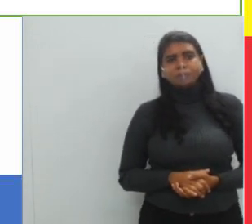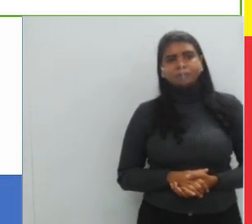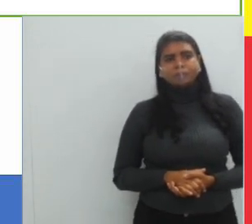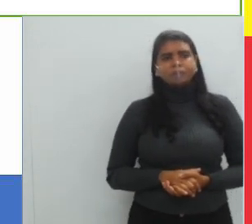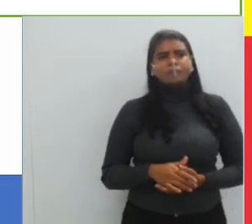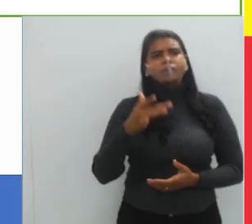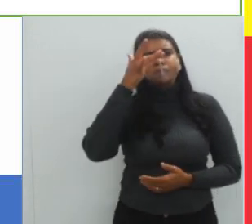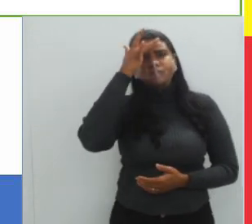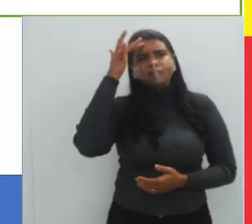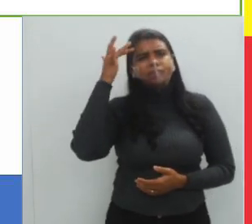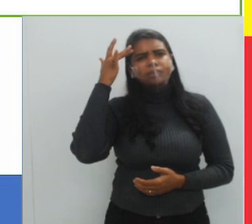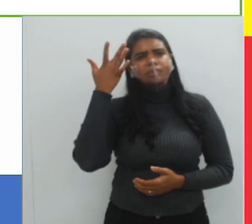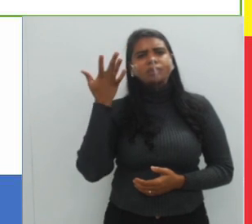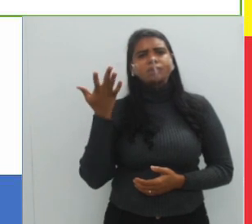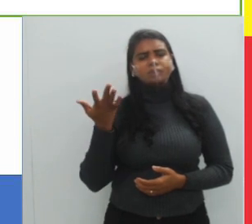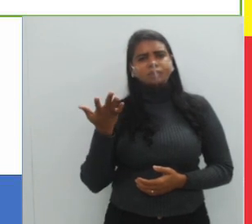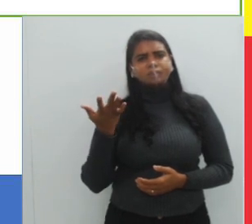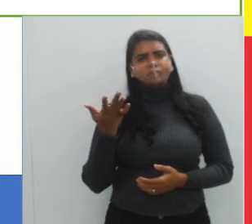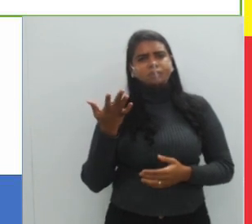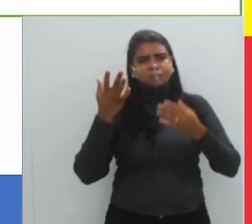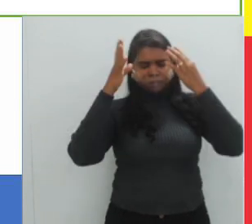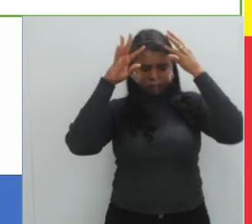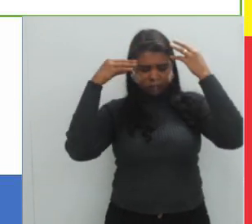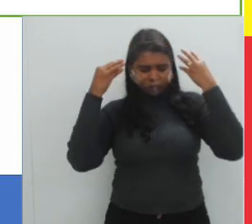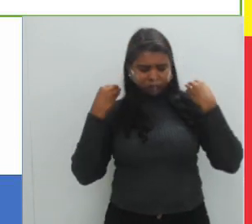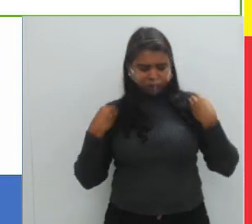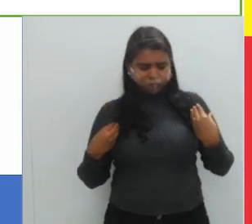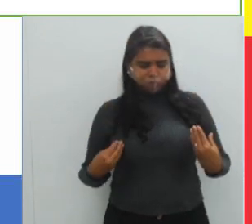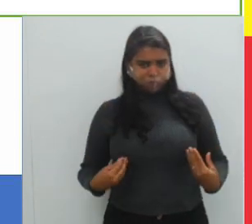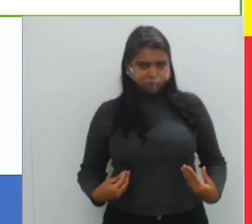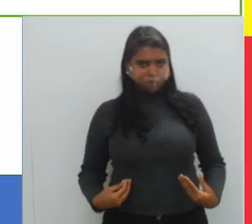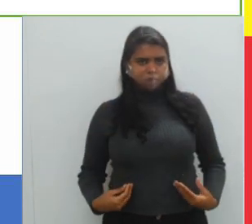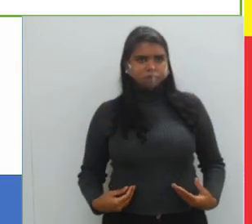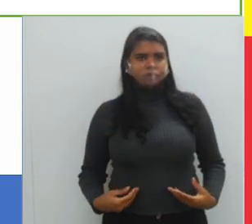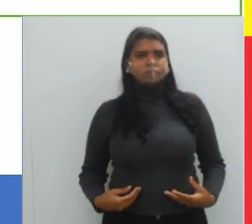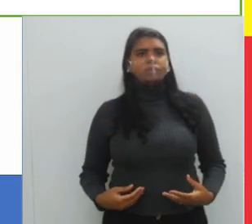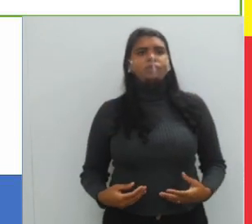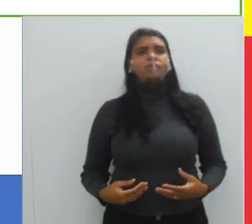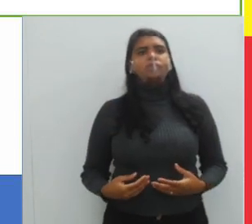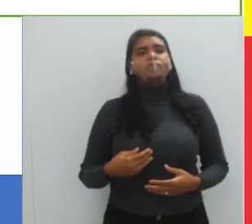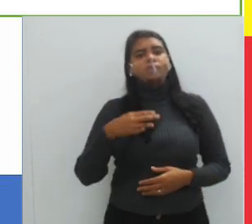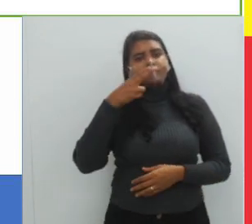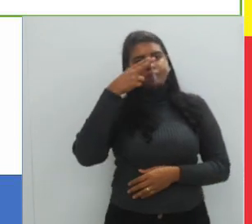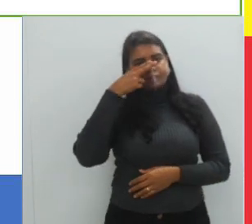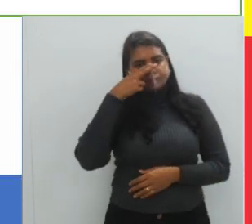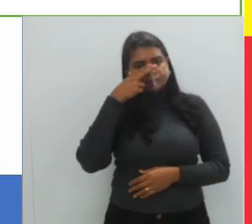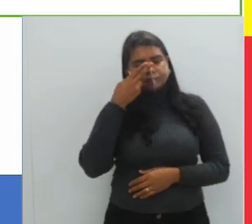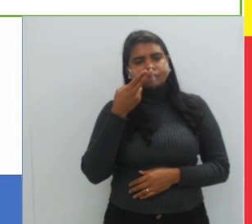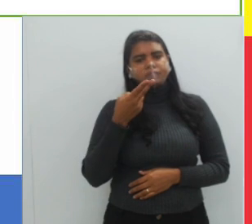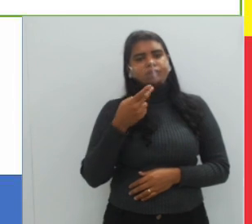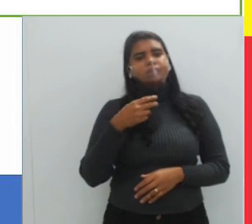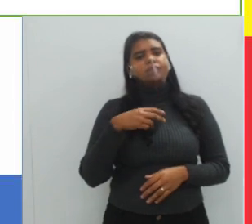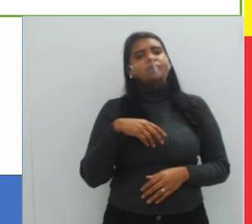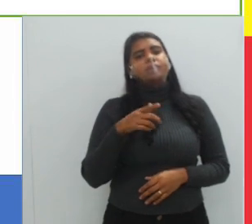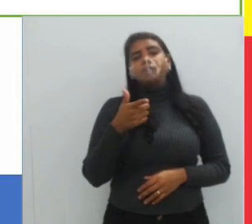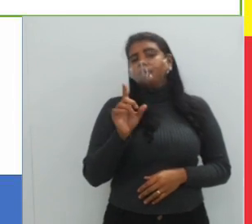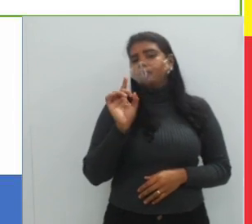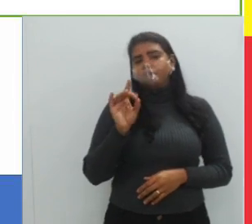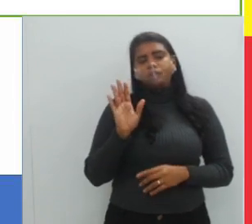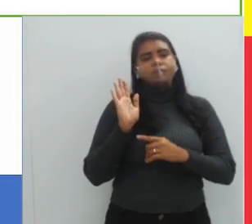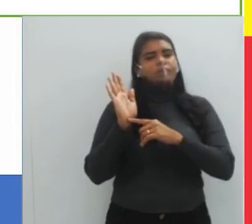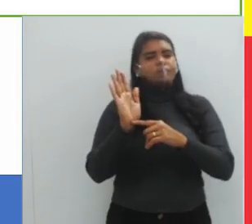aí, no caso, as pessoas que estão ornamentadas, estão vestidas a partir de suas crenças. Então não é